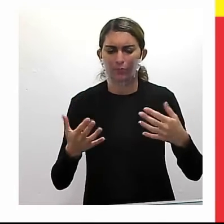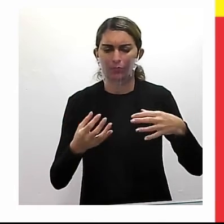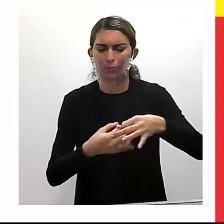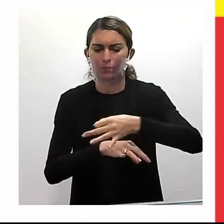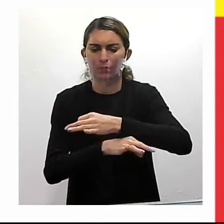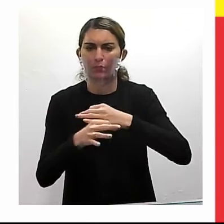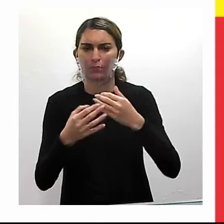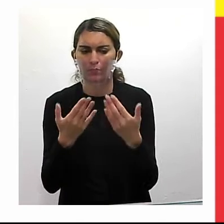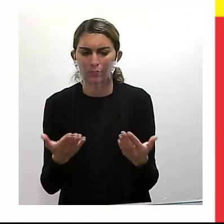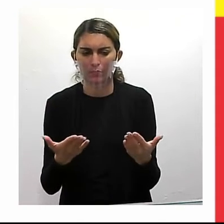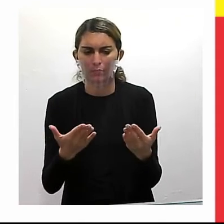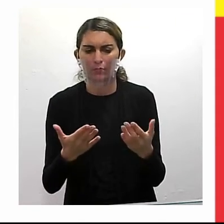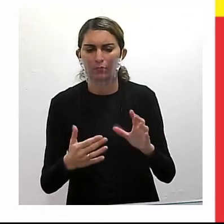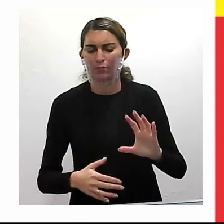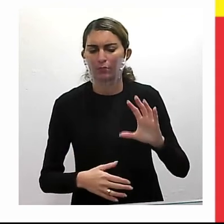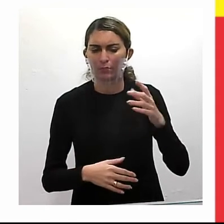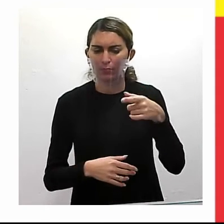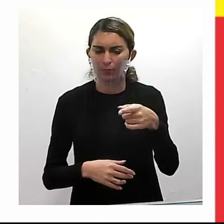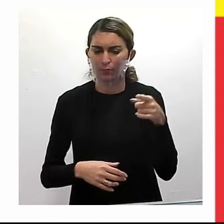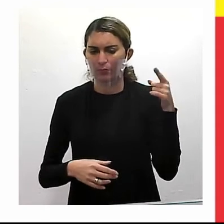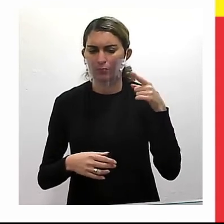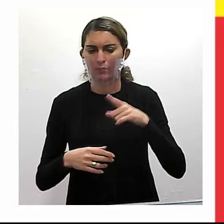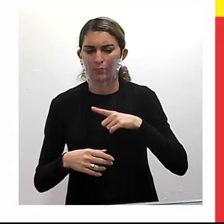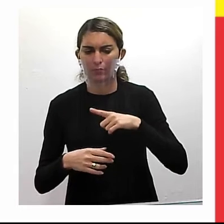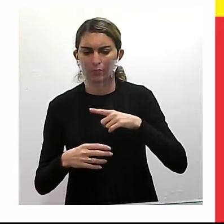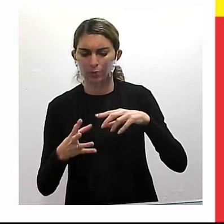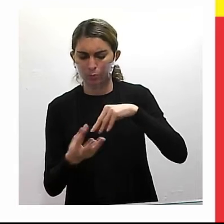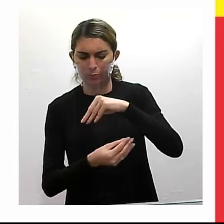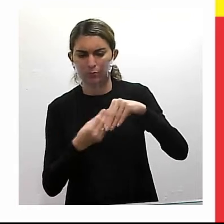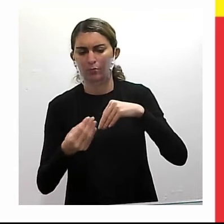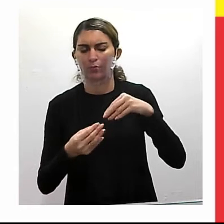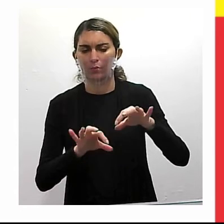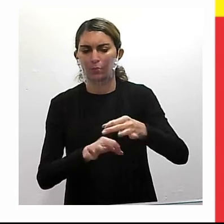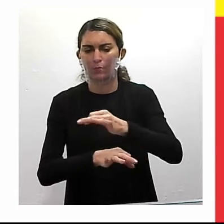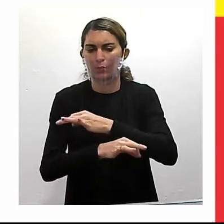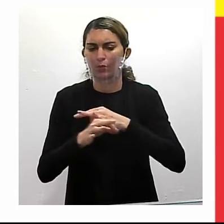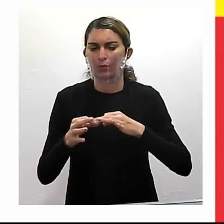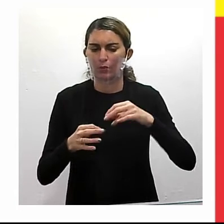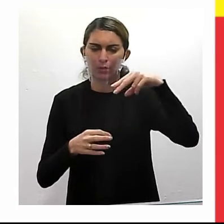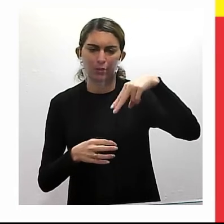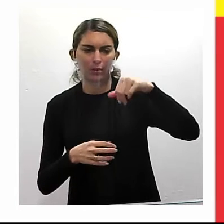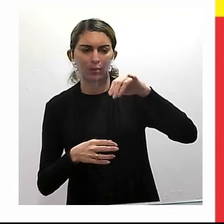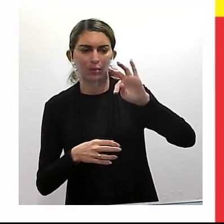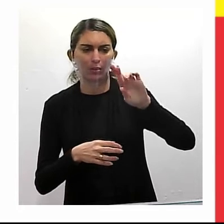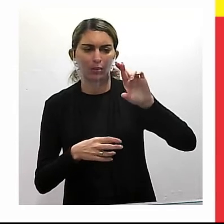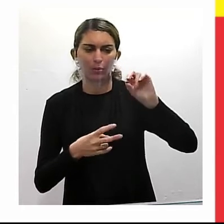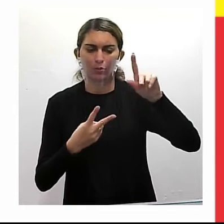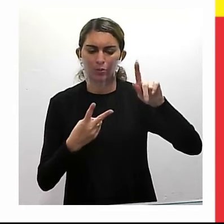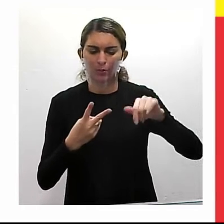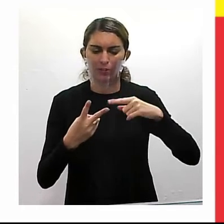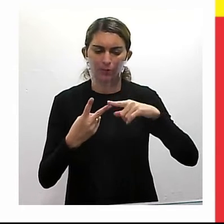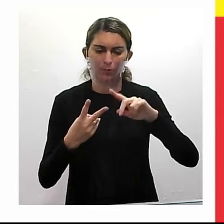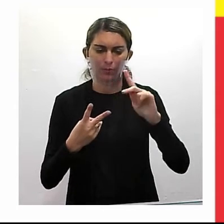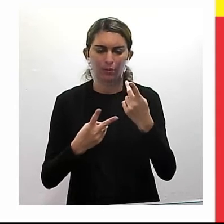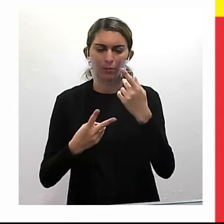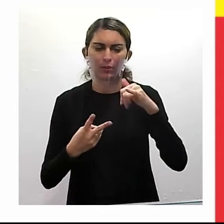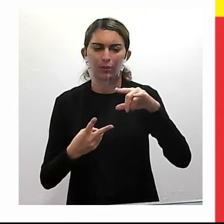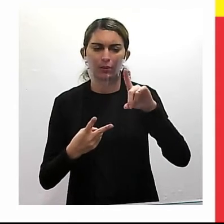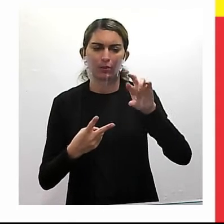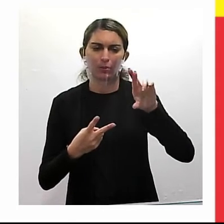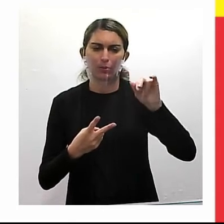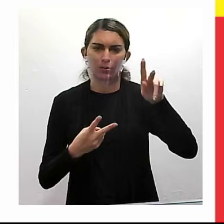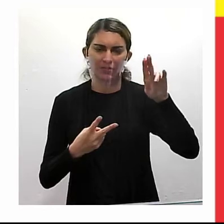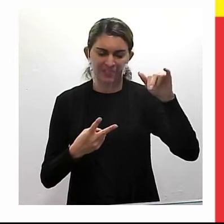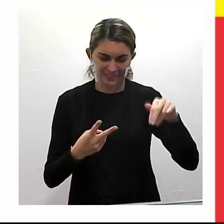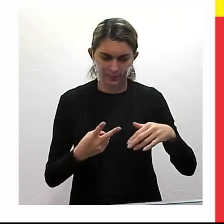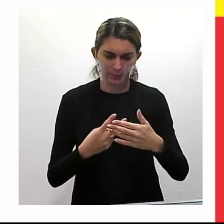aqui? Observe que logo de cara eu tenho a formação de uma molécula com nitrogênio e hidrogênio. E a gente viu na aula passada que